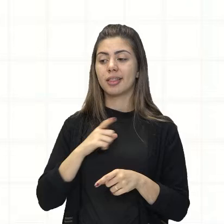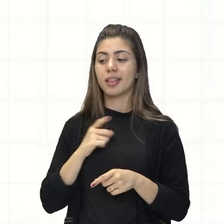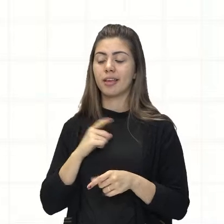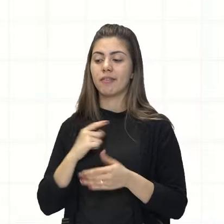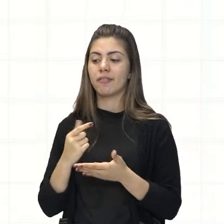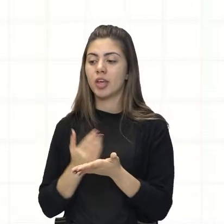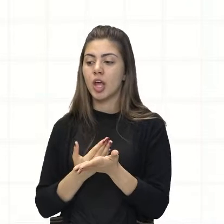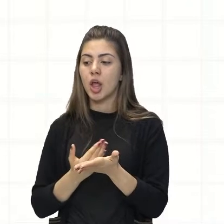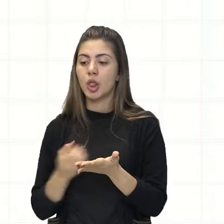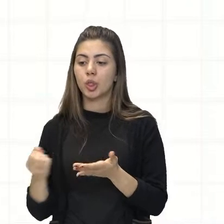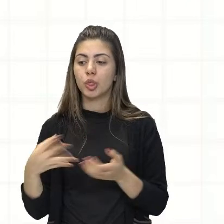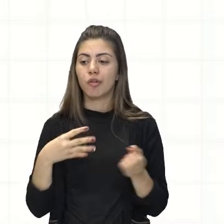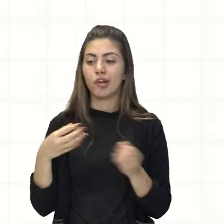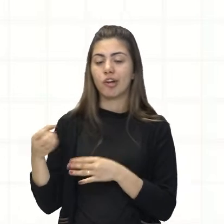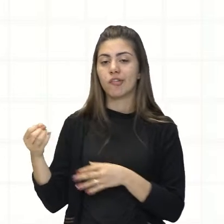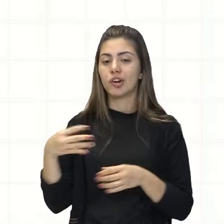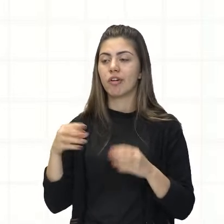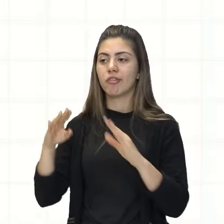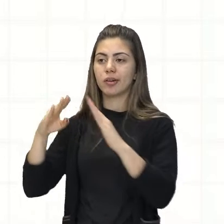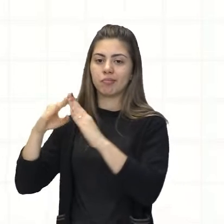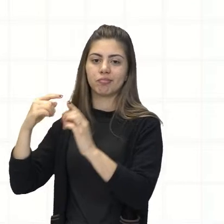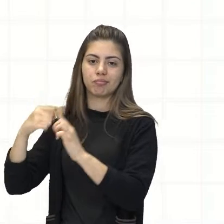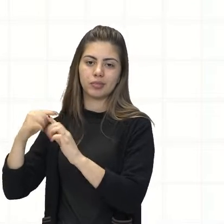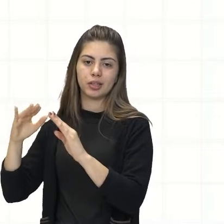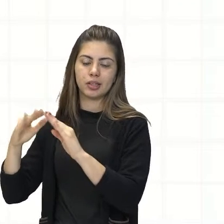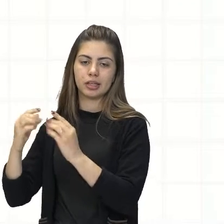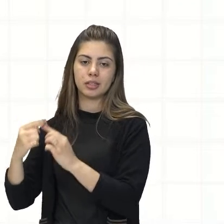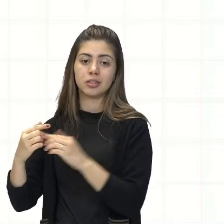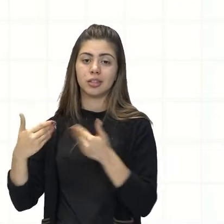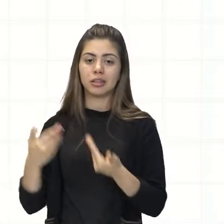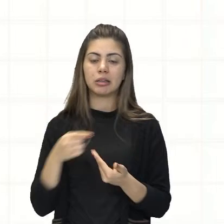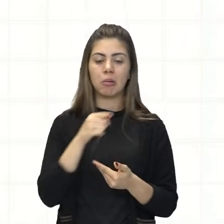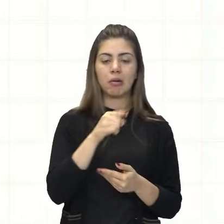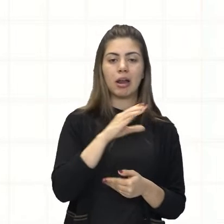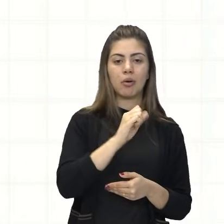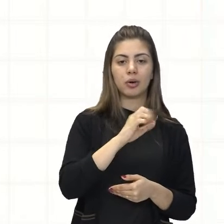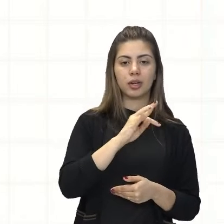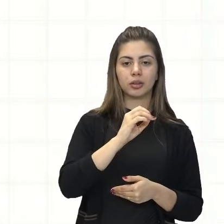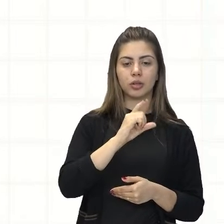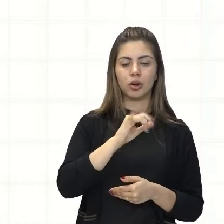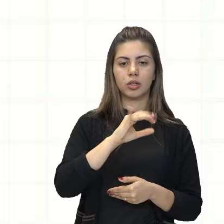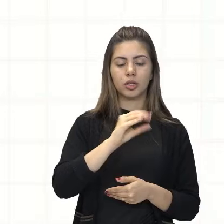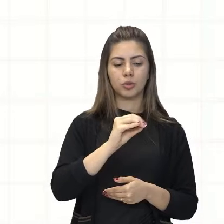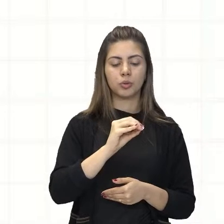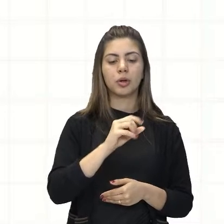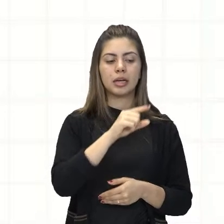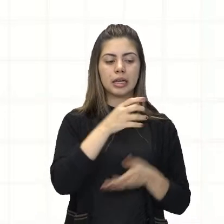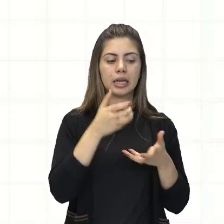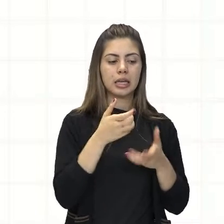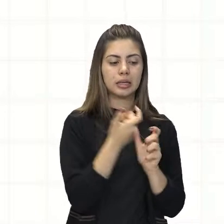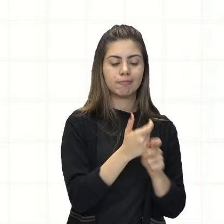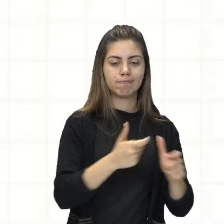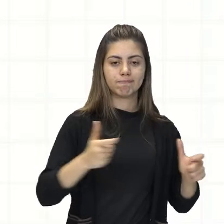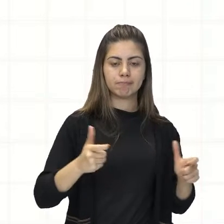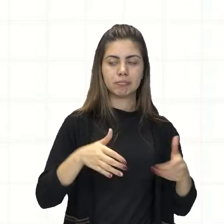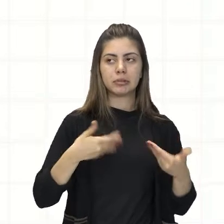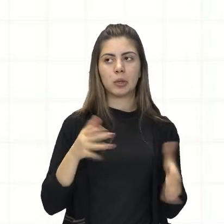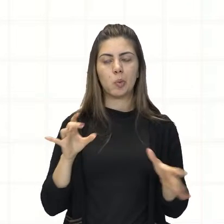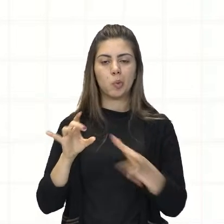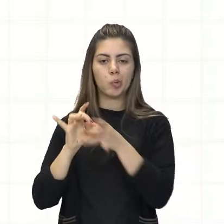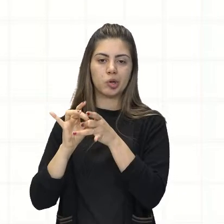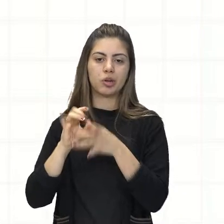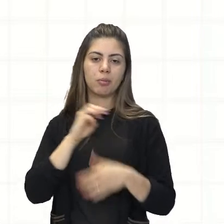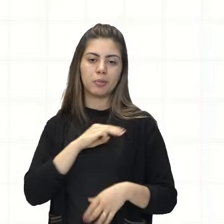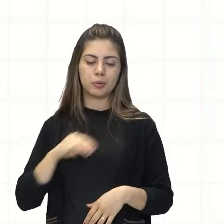partir das reformas protestantes. Então, juntamente com esses colonizadores, com os exploradores europeus, vão